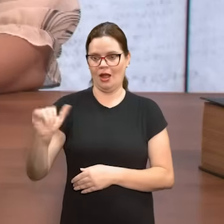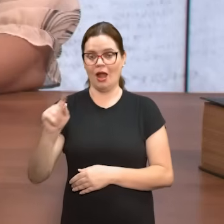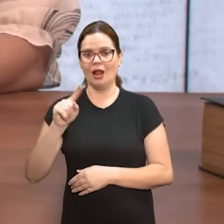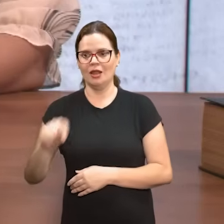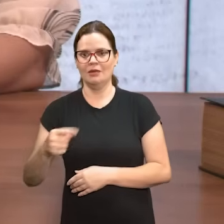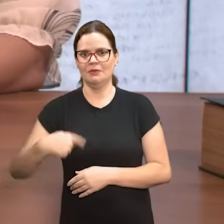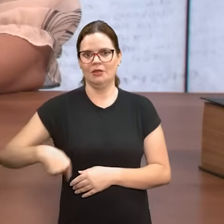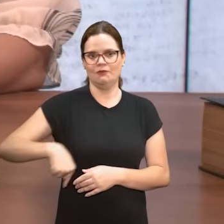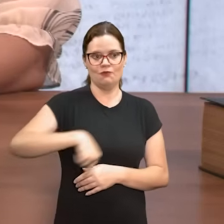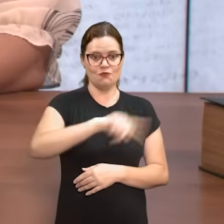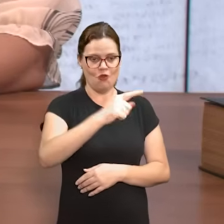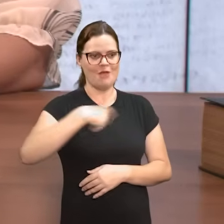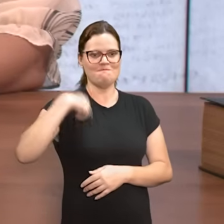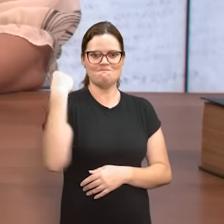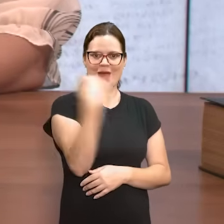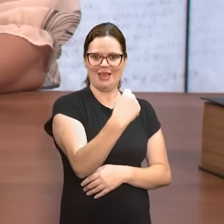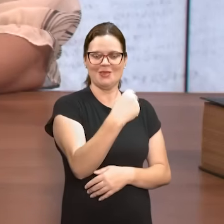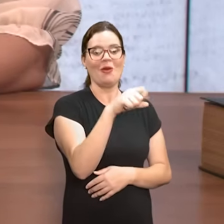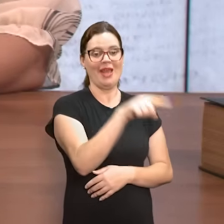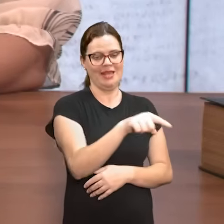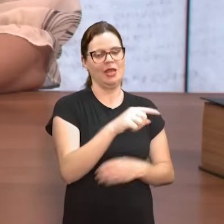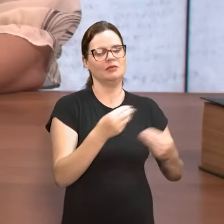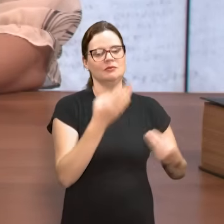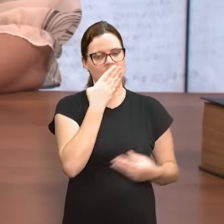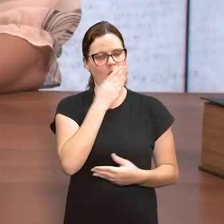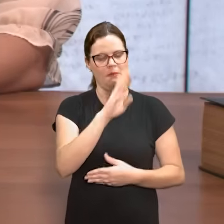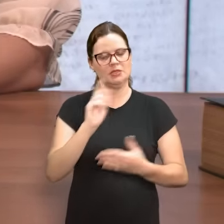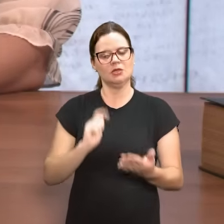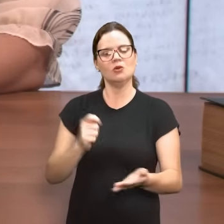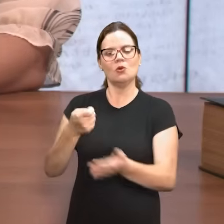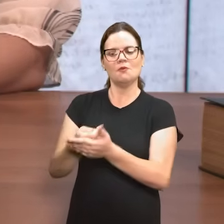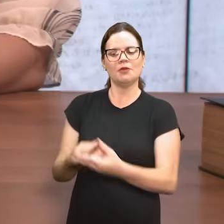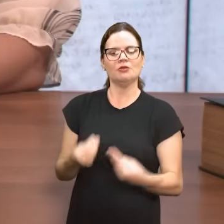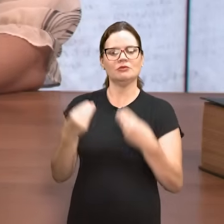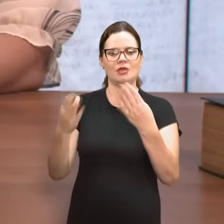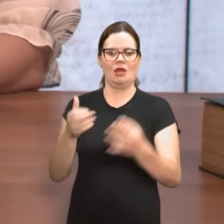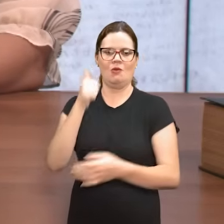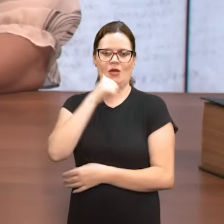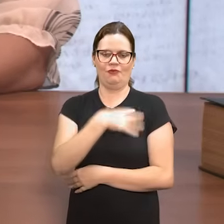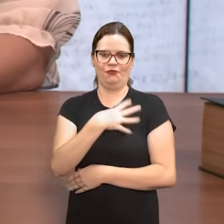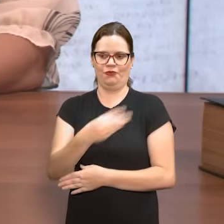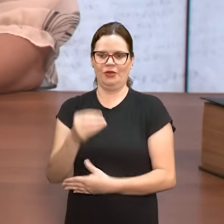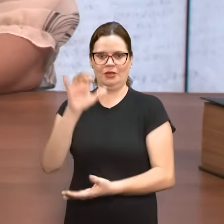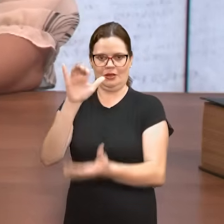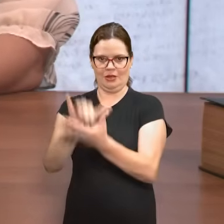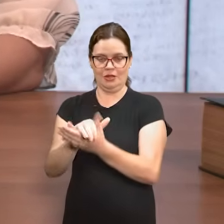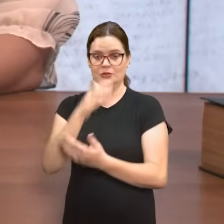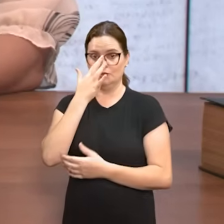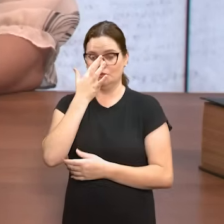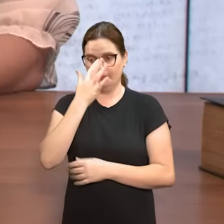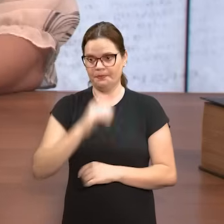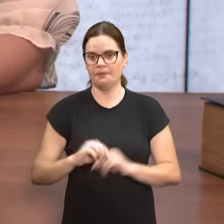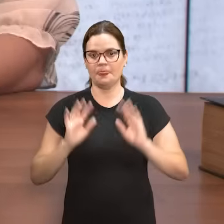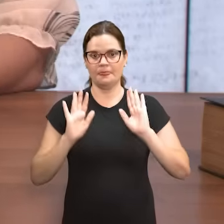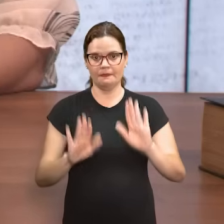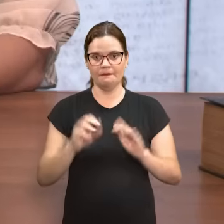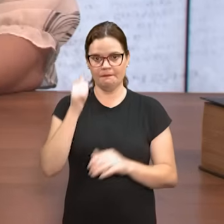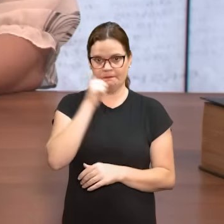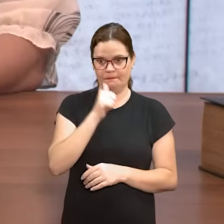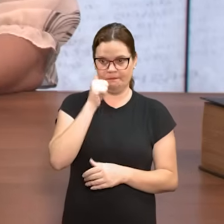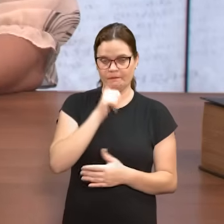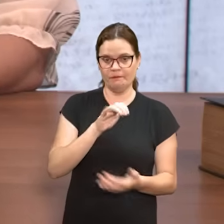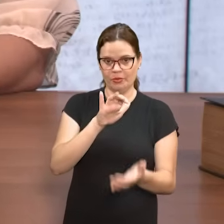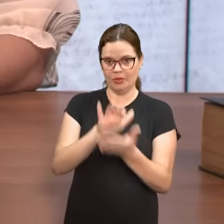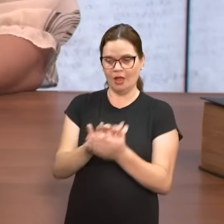deu-lhe a sua filha Axa por mulher. E sucedeu que, vindo ela a ele, o persuadiu que